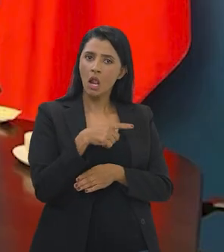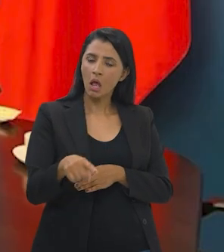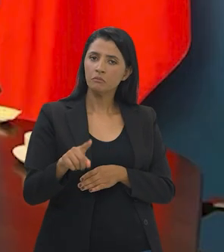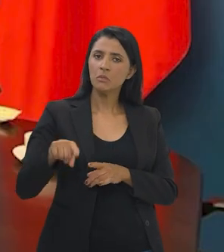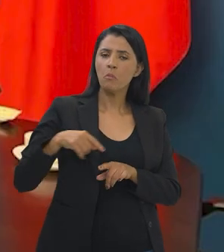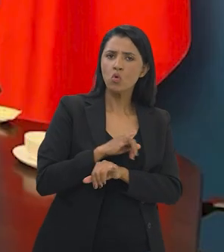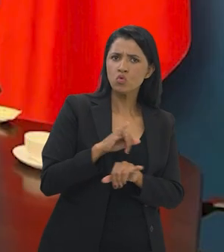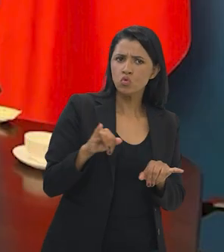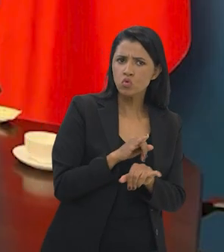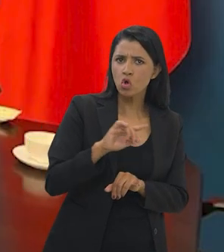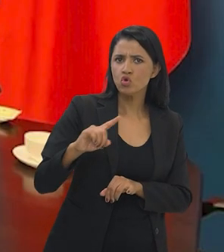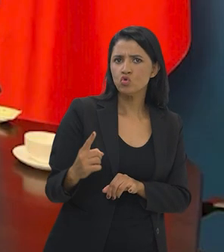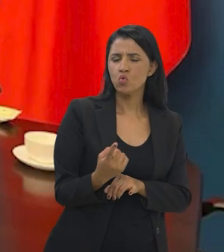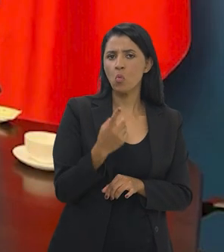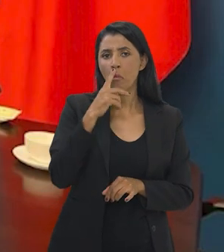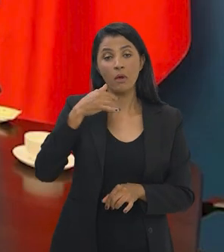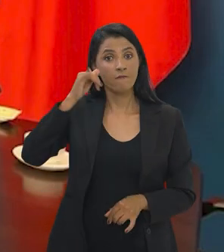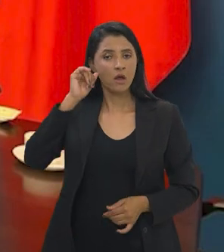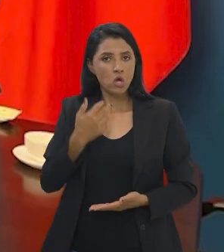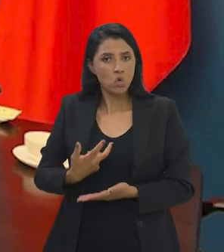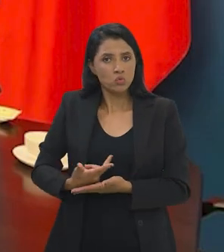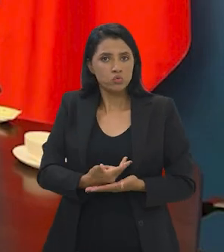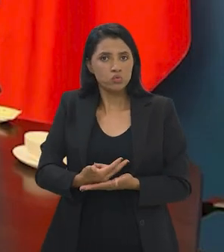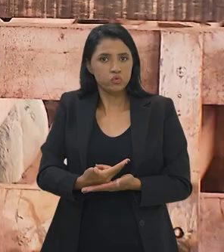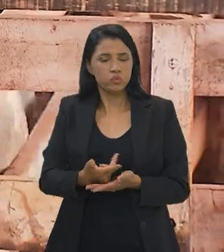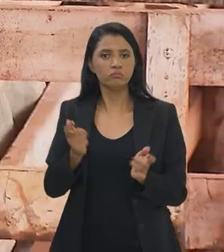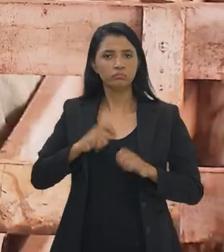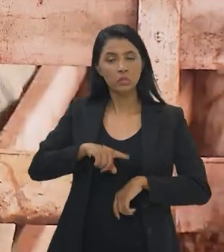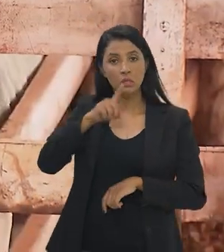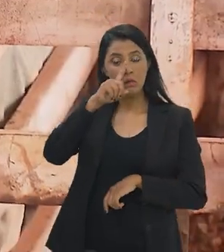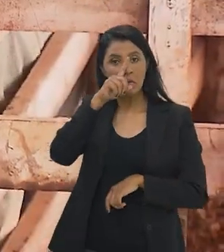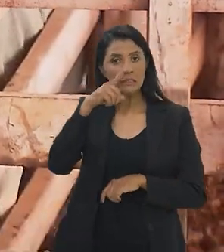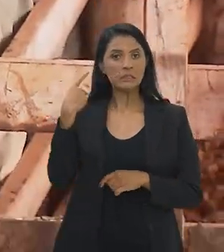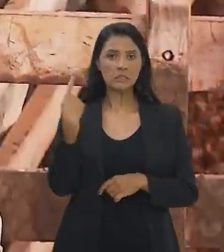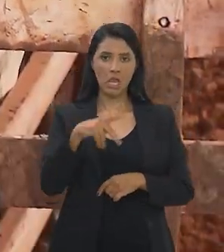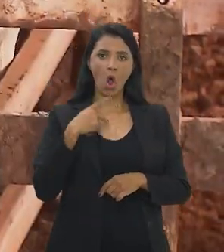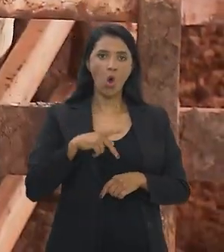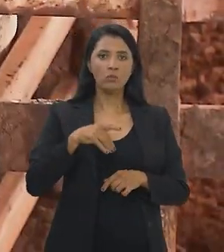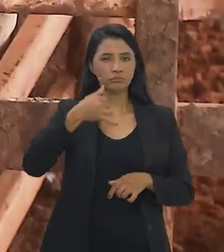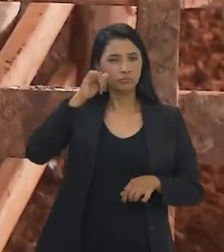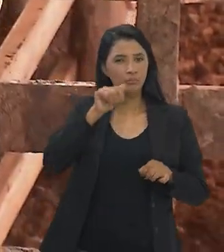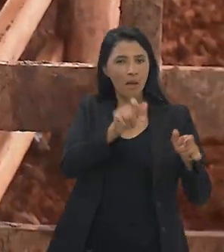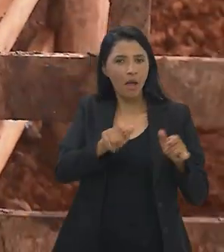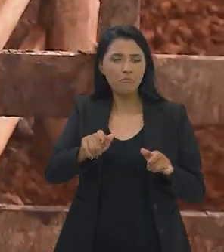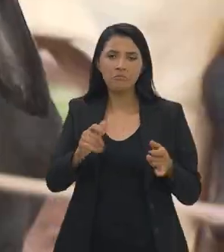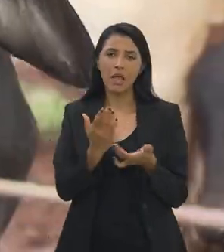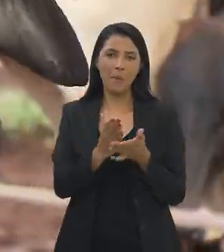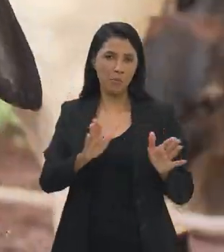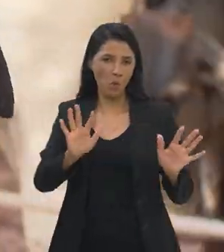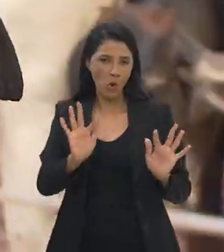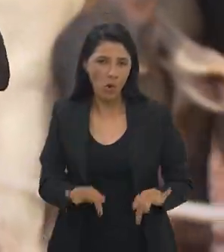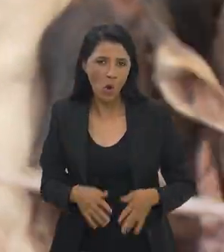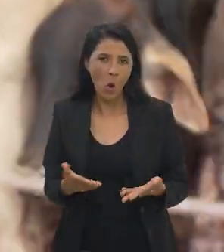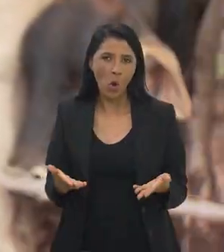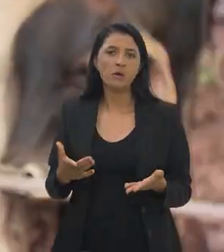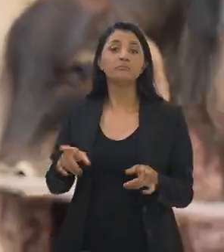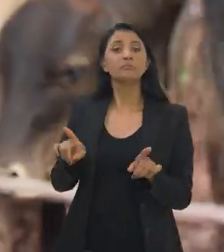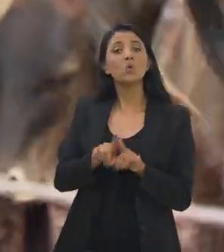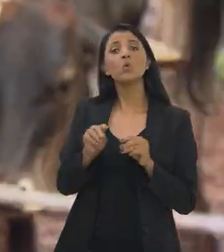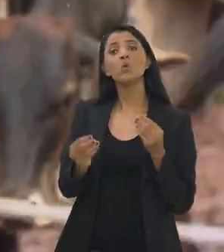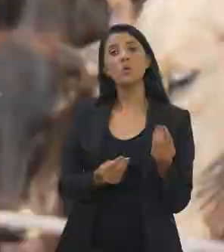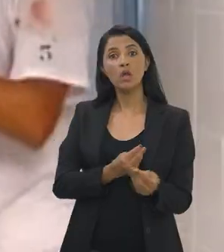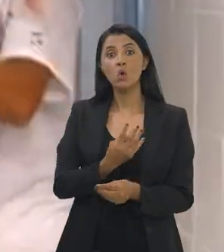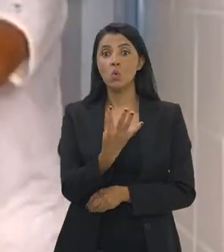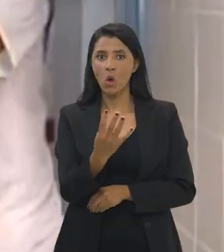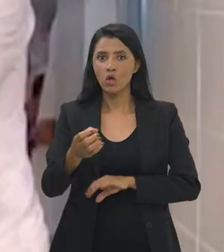suspensas depois da divulgação de um caso do mal da vaca louca. Com o risco de contaminação do rebanho descartado e o fim